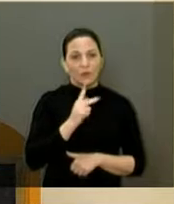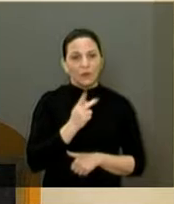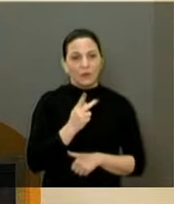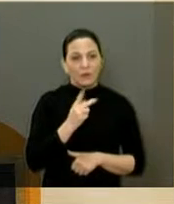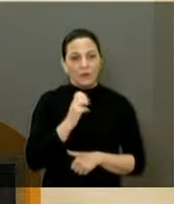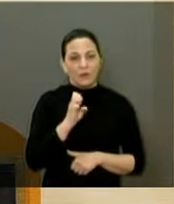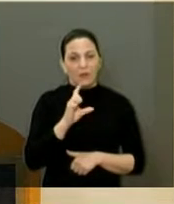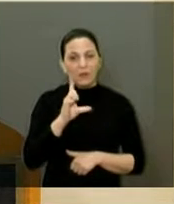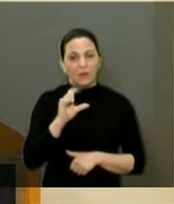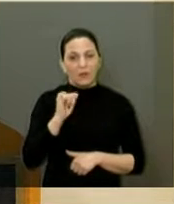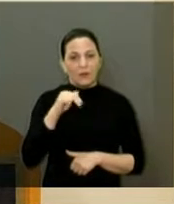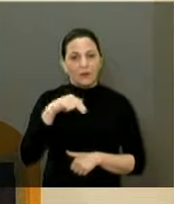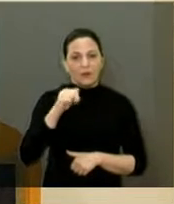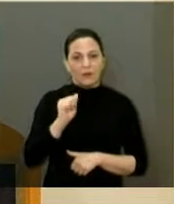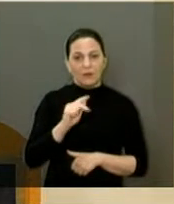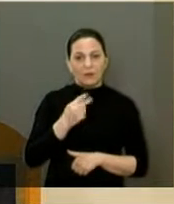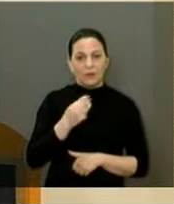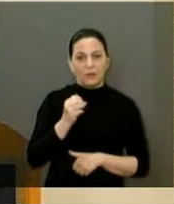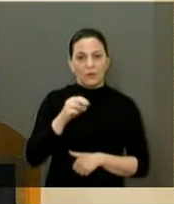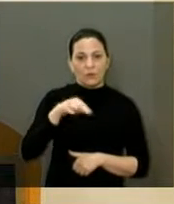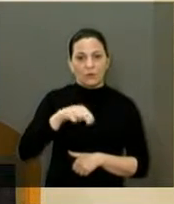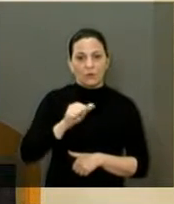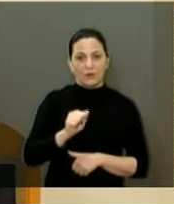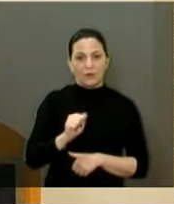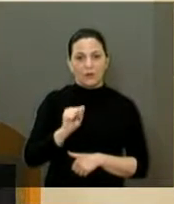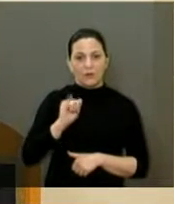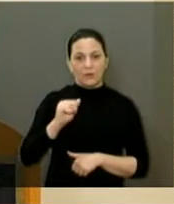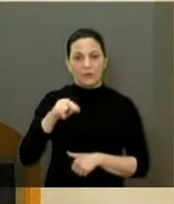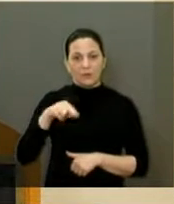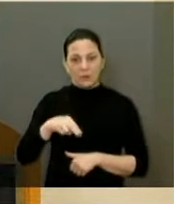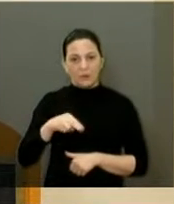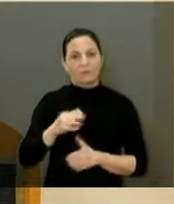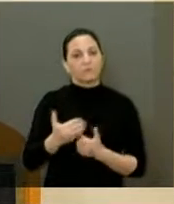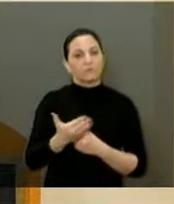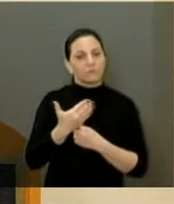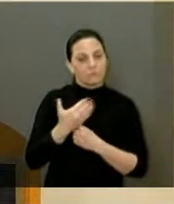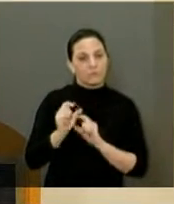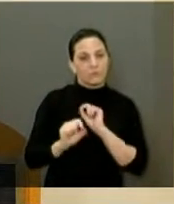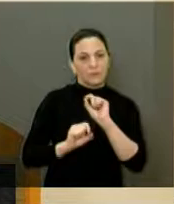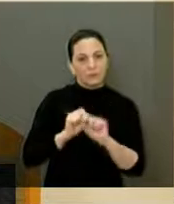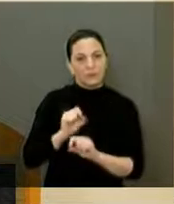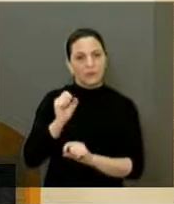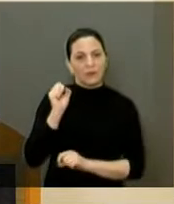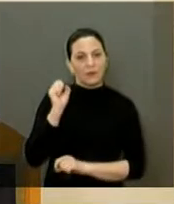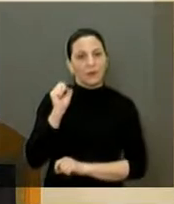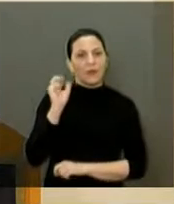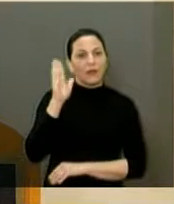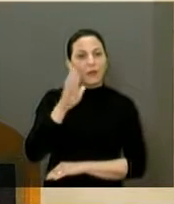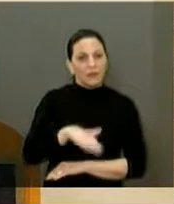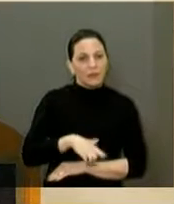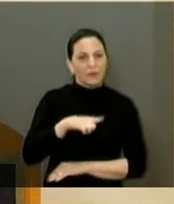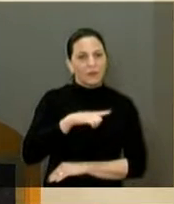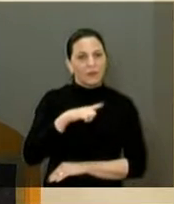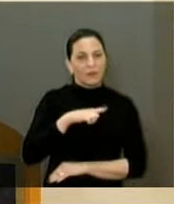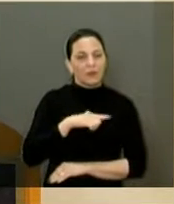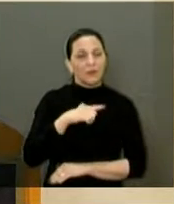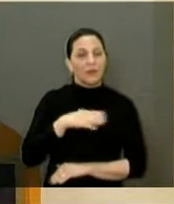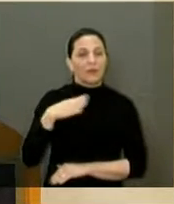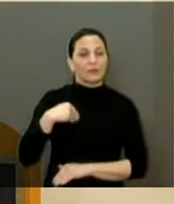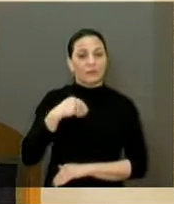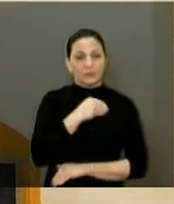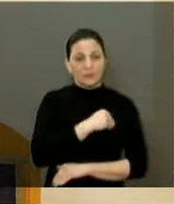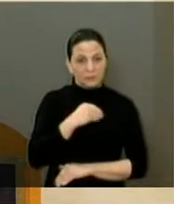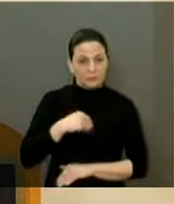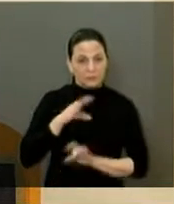comigo com a família com a filha em fins ela foi encaminhada agora tardezinha 72 copia nela então realmente